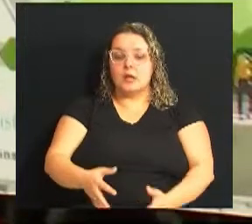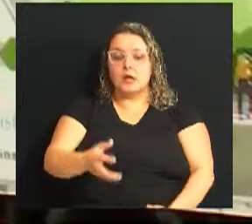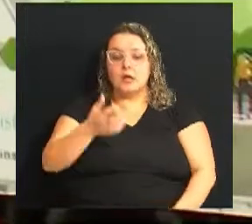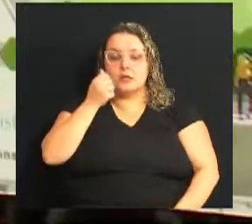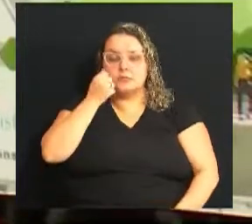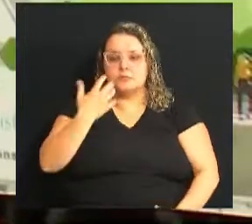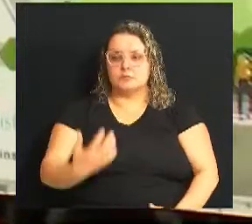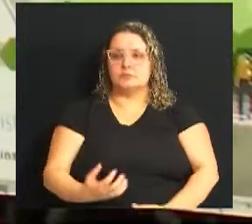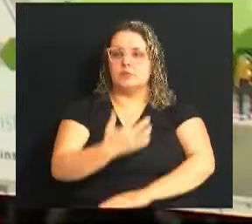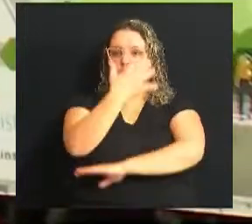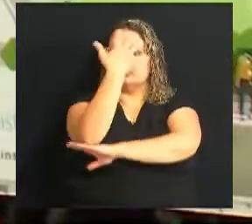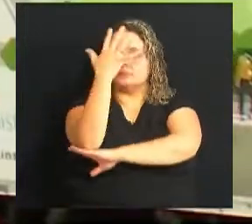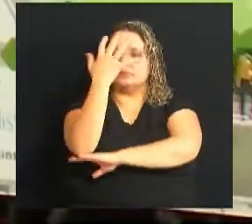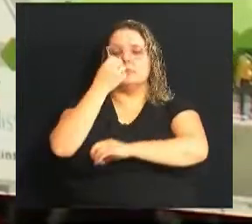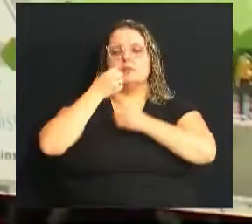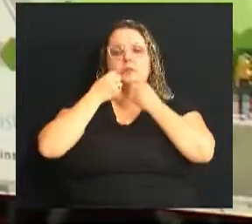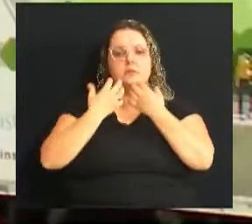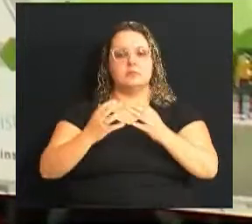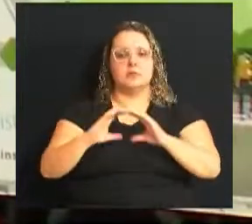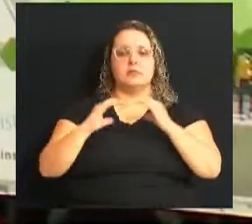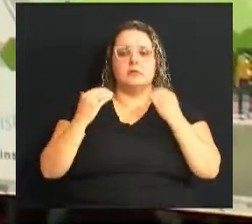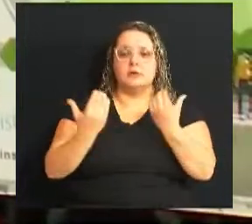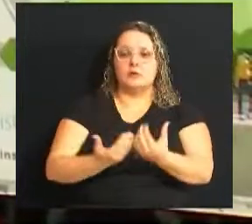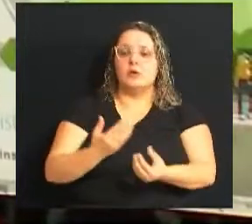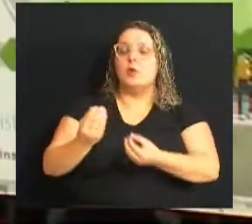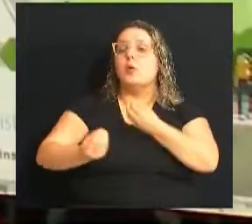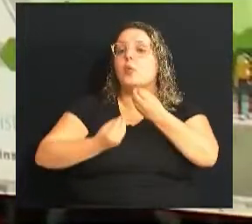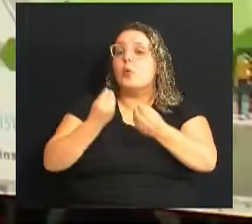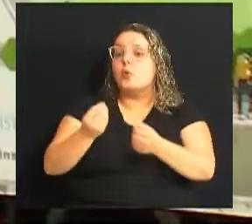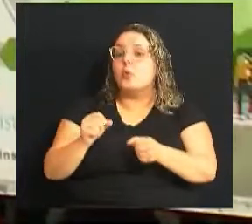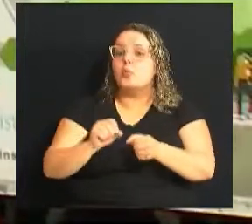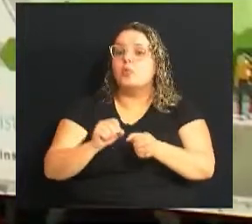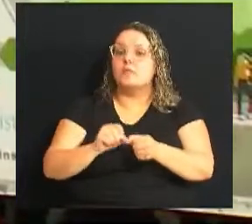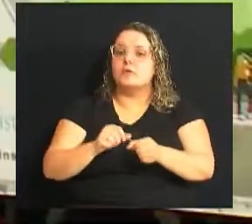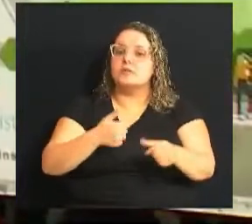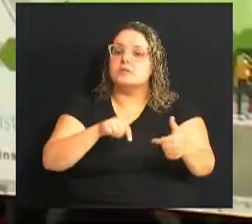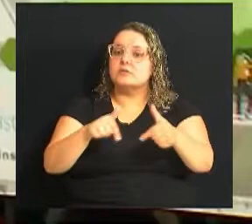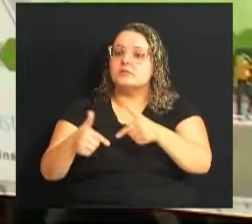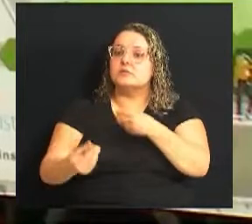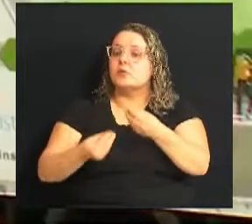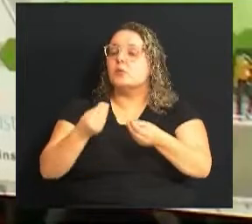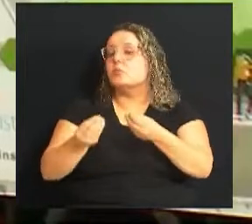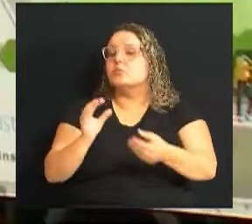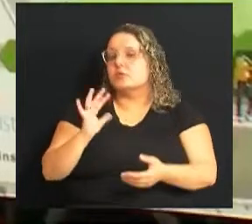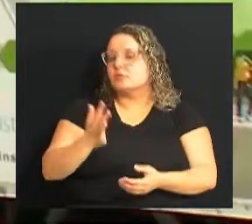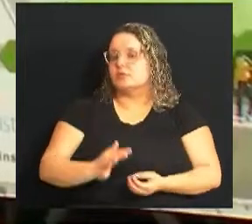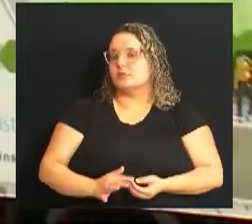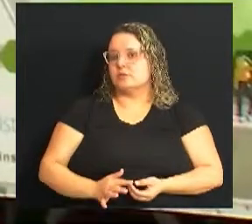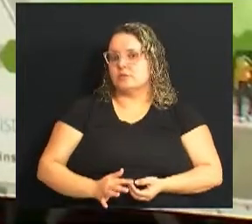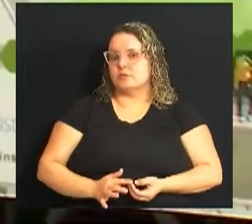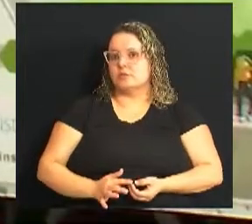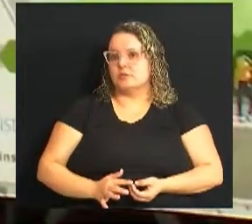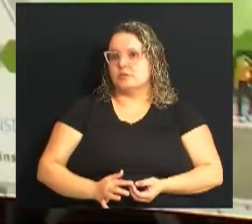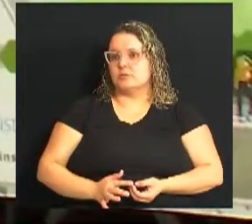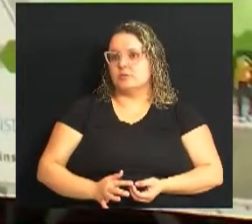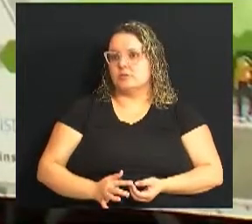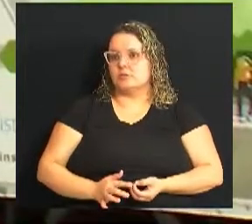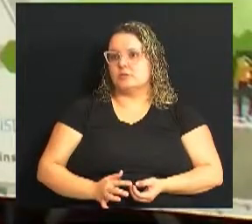bem da comunidade. Como tem feito esse trabalho, ou como tem sido feito, não é? Esse trabalho